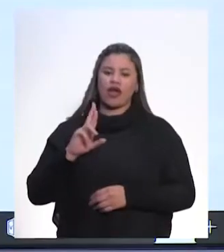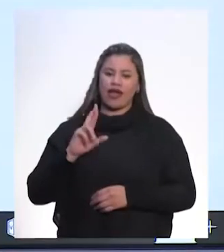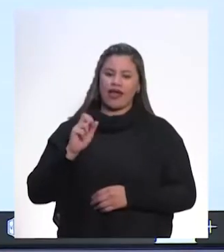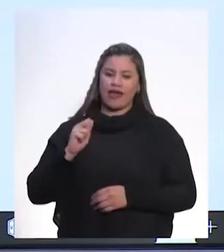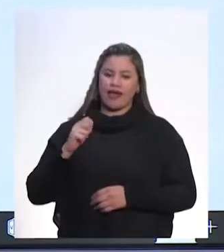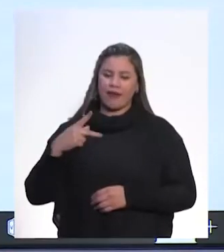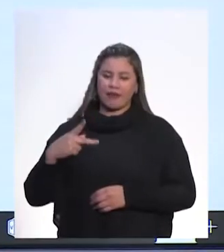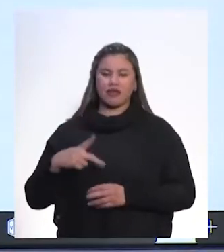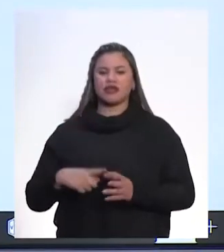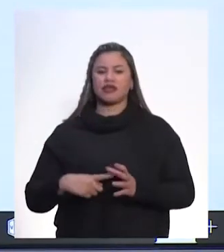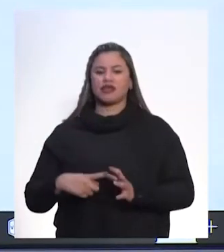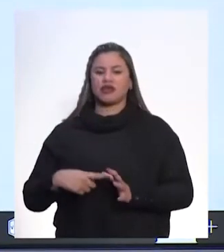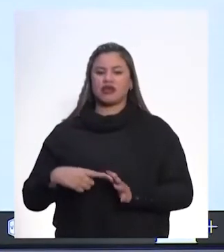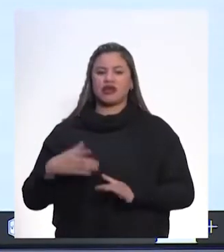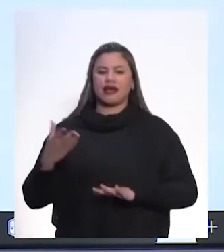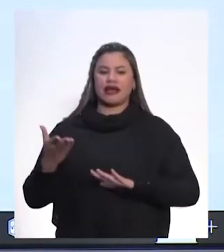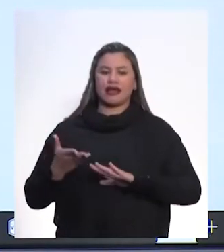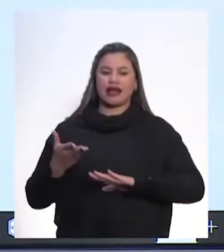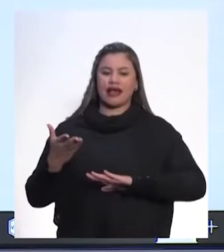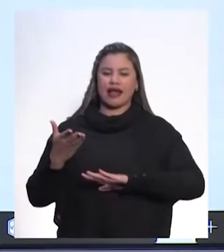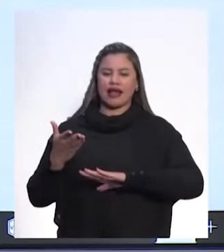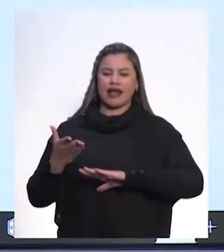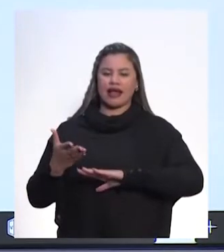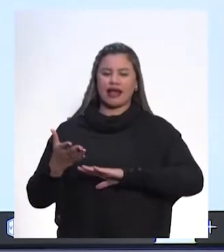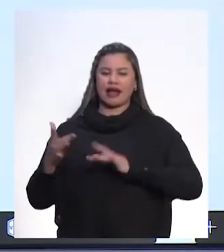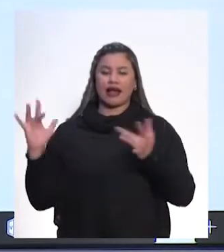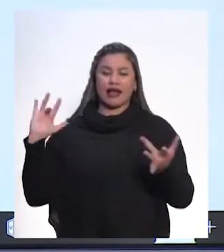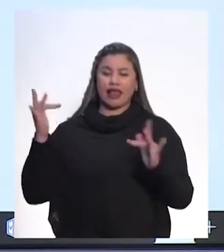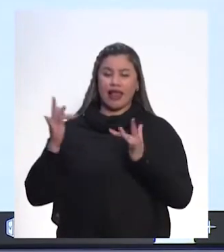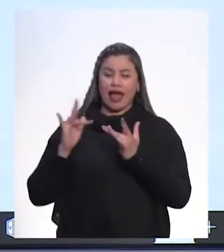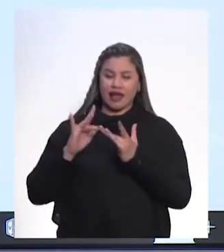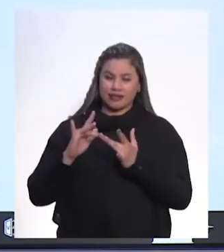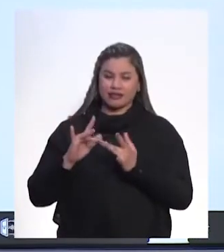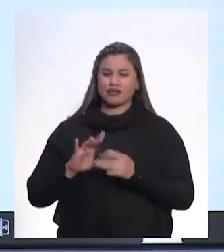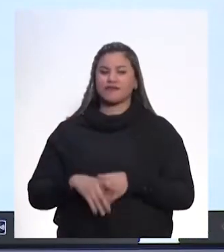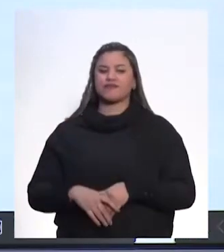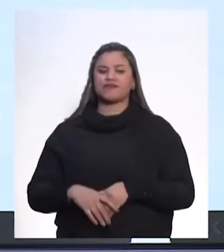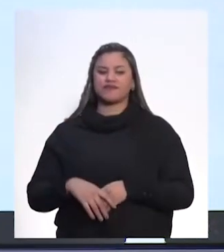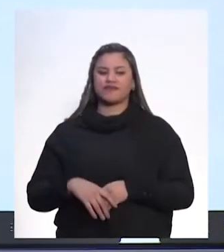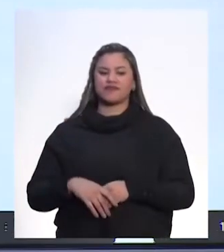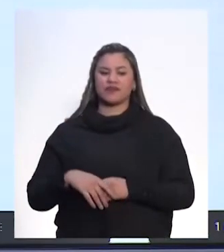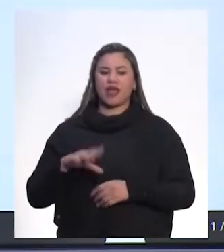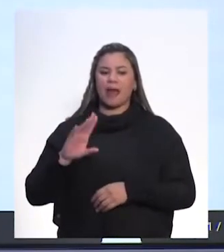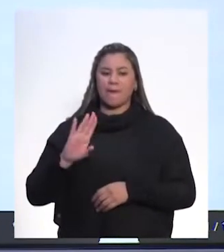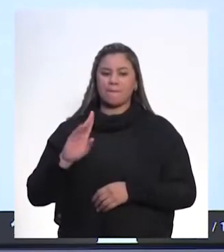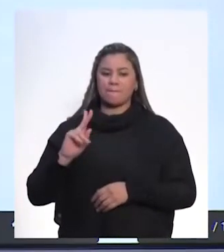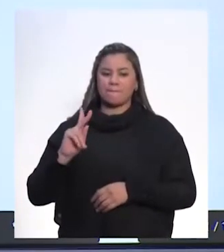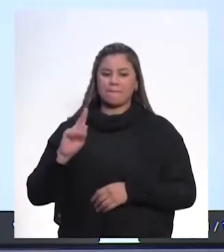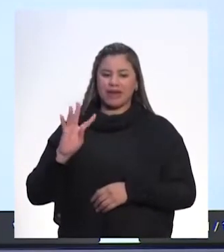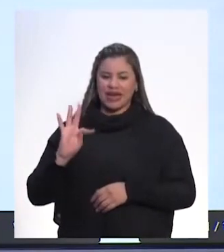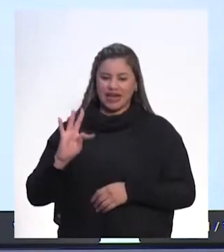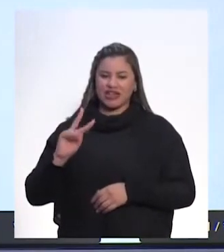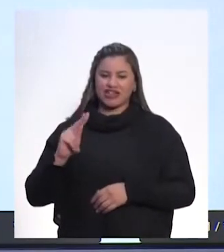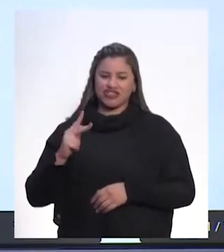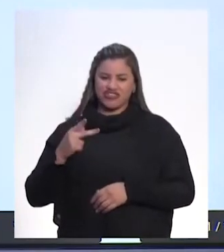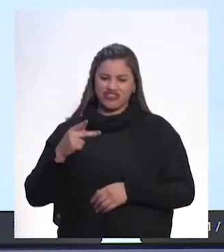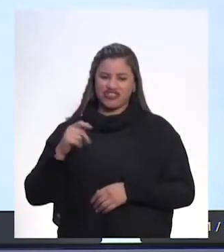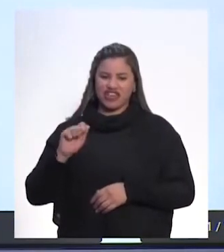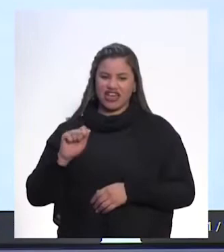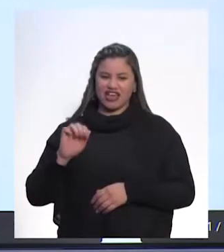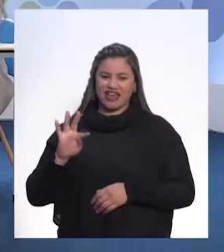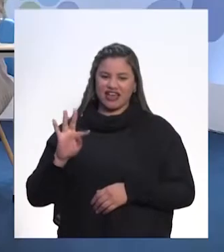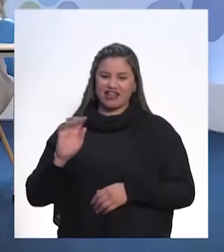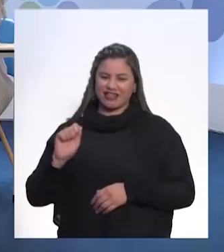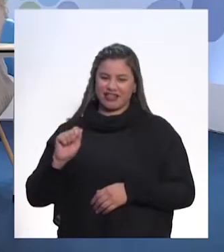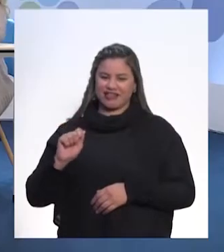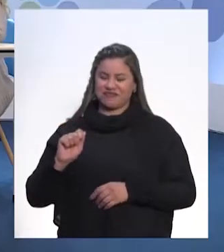O Eliseu, clássica, porque ele tem paixão por essa dança. E o Kashmir Bachata. Olha só, né? Bachata é um